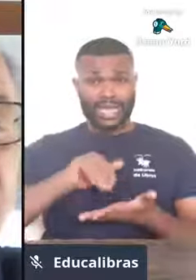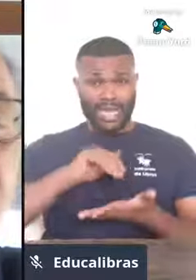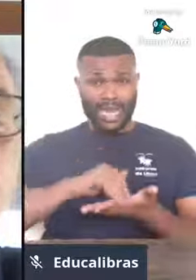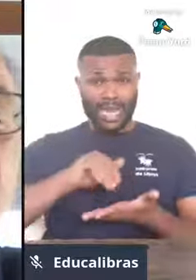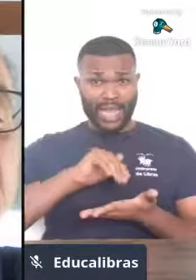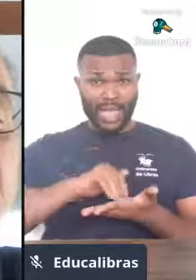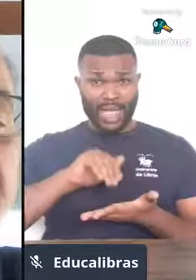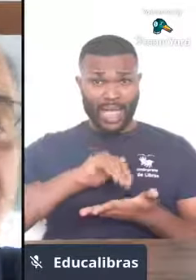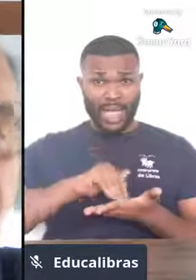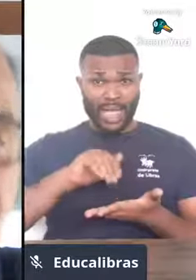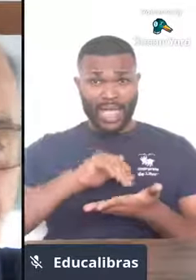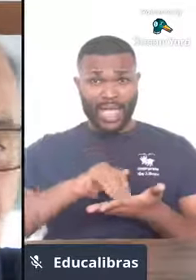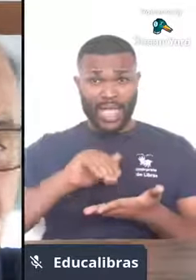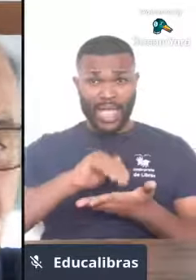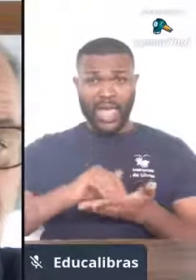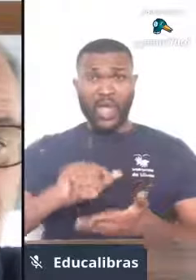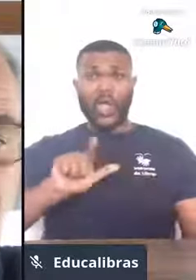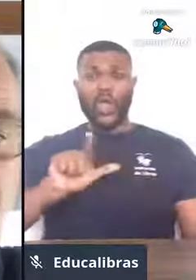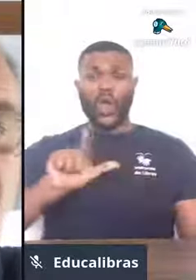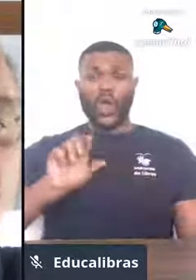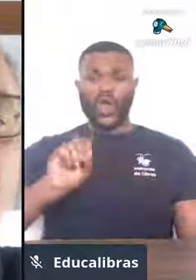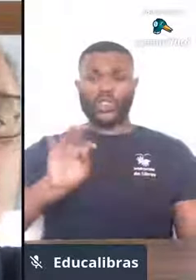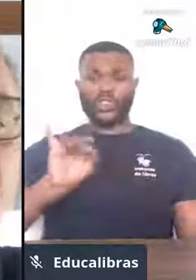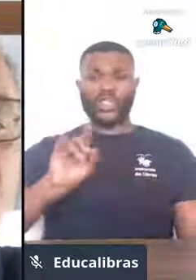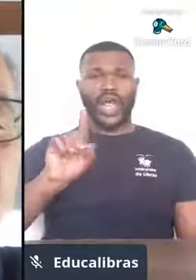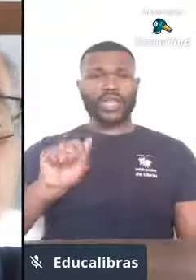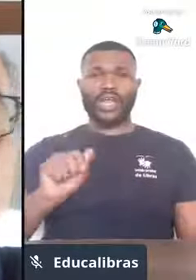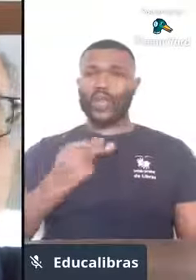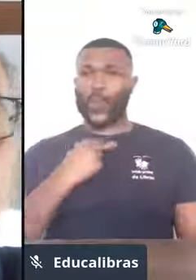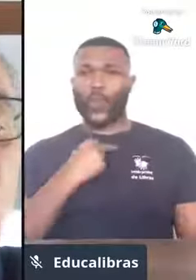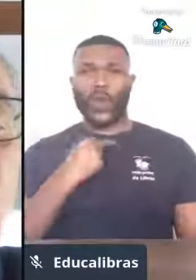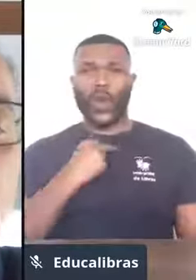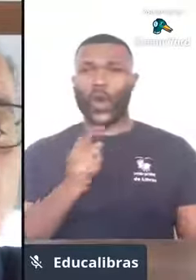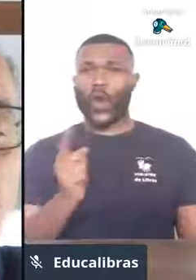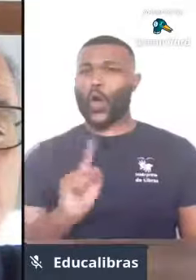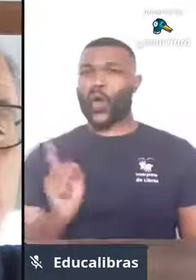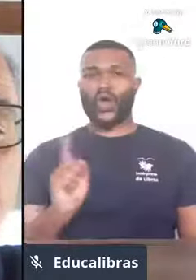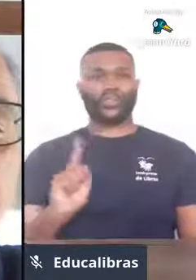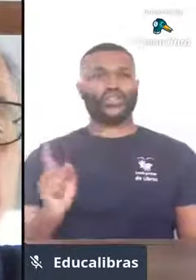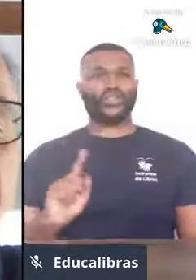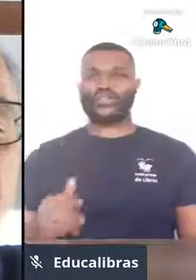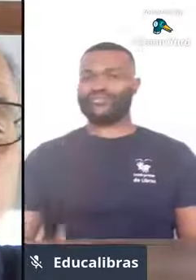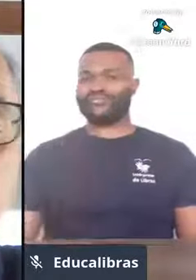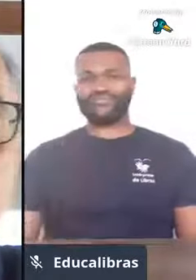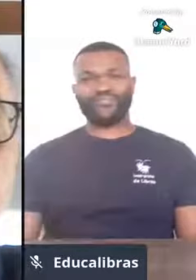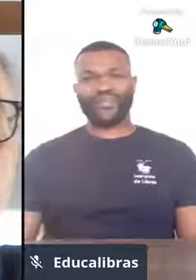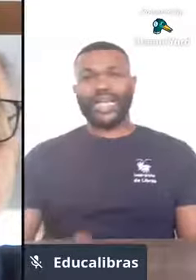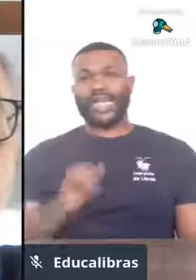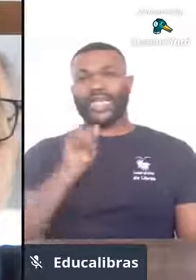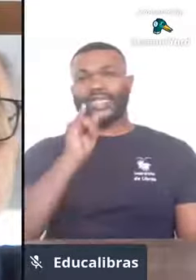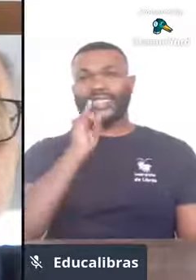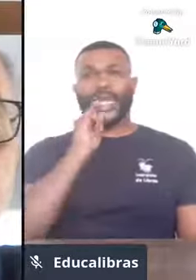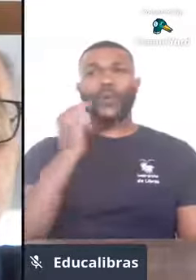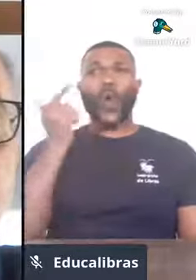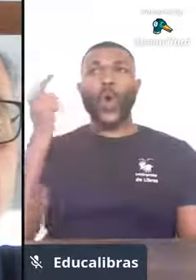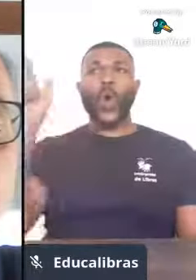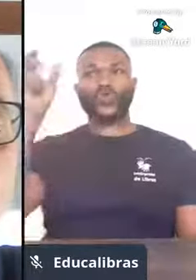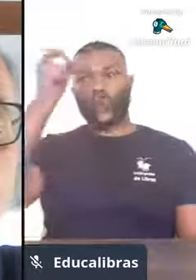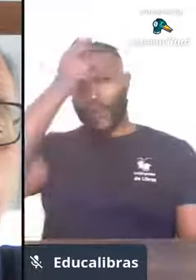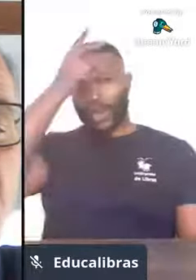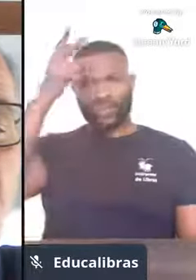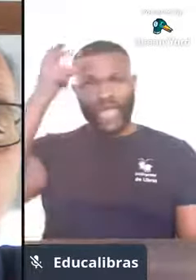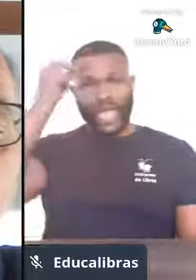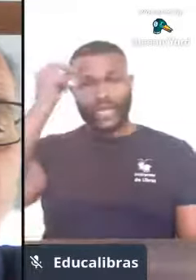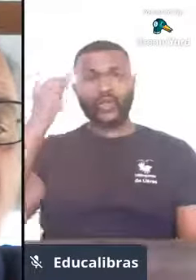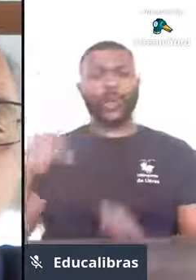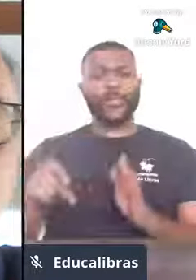ser loteada. Ela não pode, de jeito nenhum, para um prefeito que entrar, que for eleito, seja do nosso